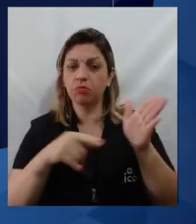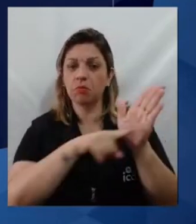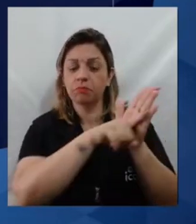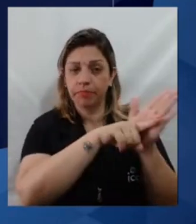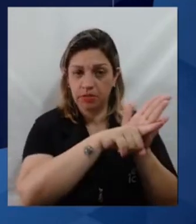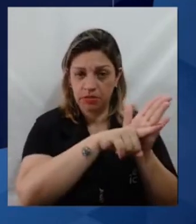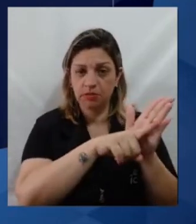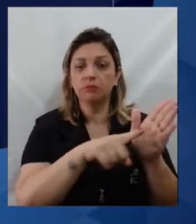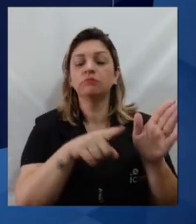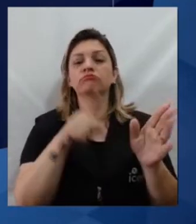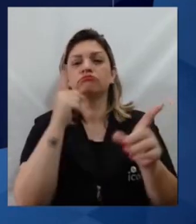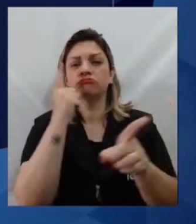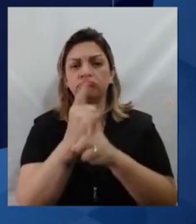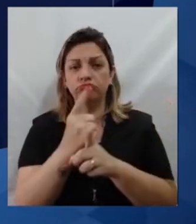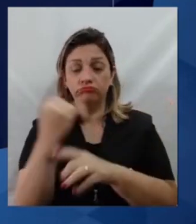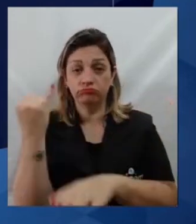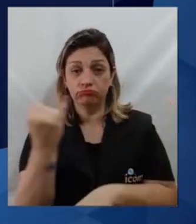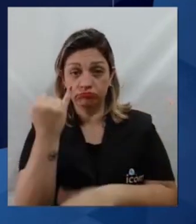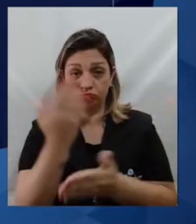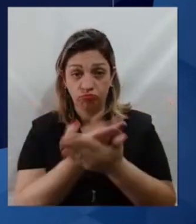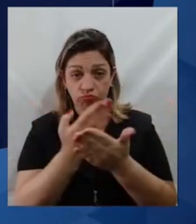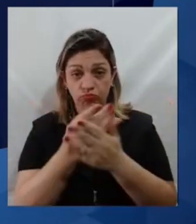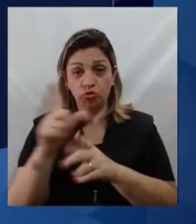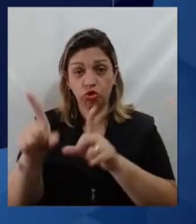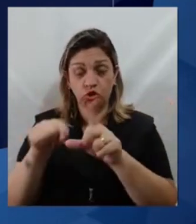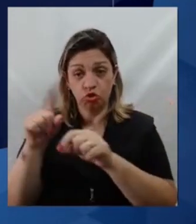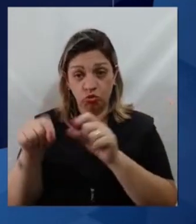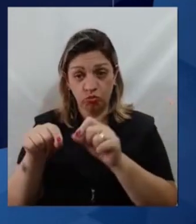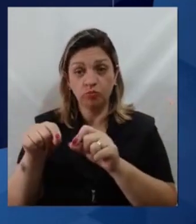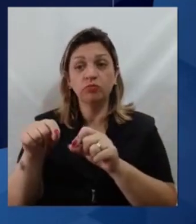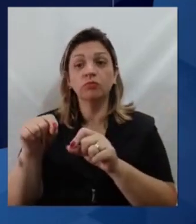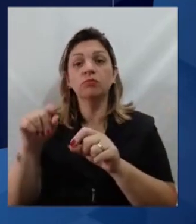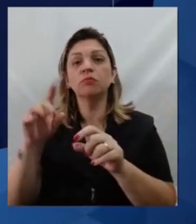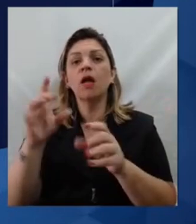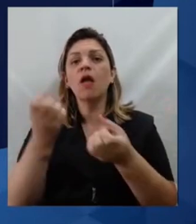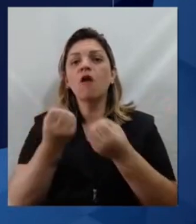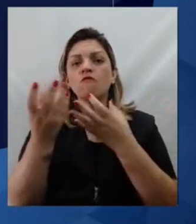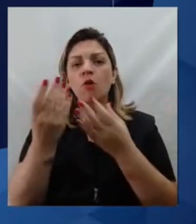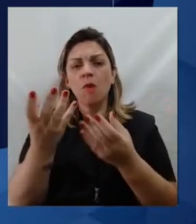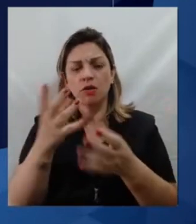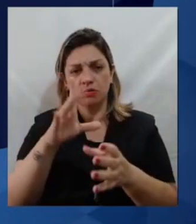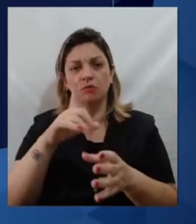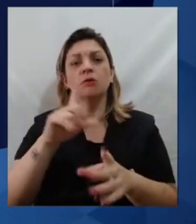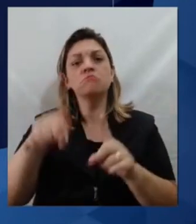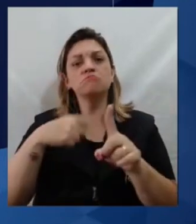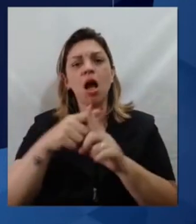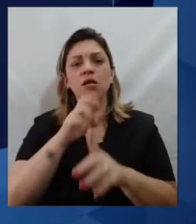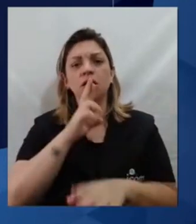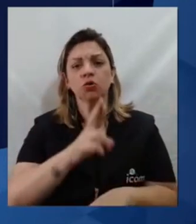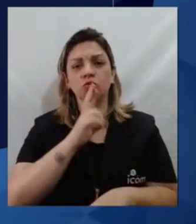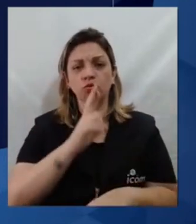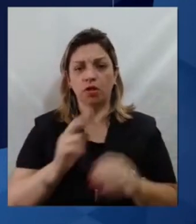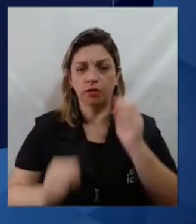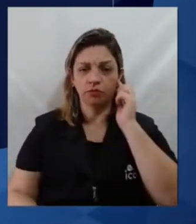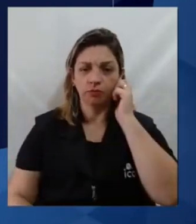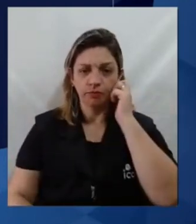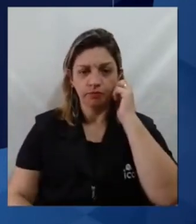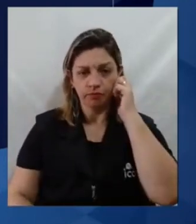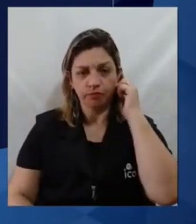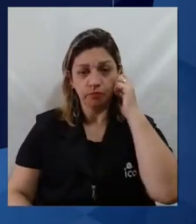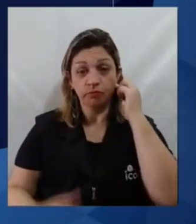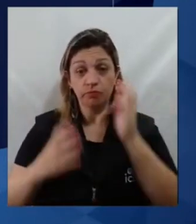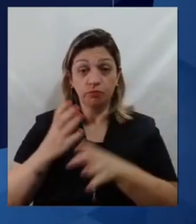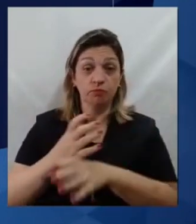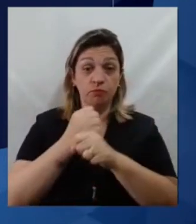estudos relevantes, selecionar os estudos, extração dos dados e relatar os resultados. Um total de 45